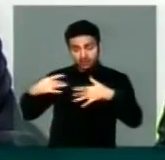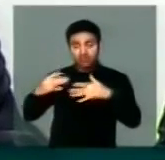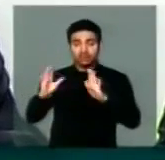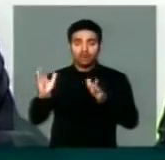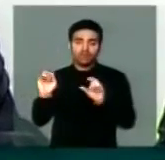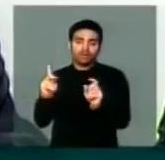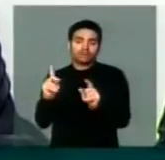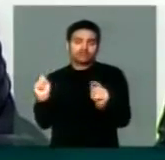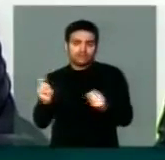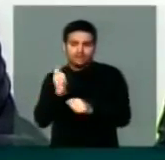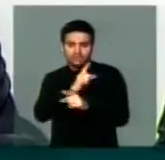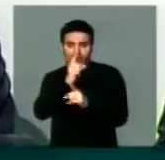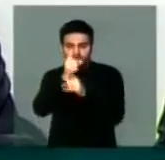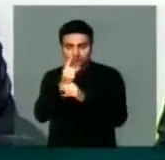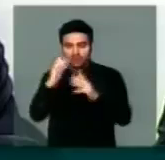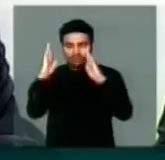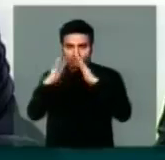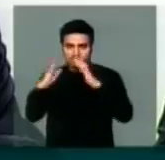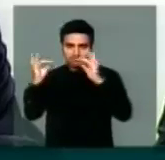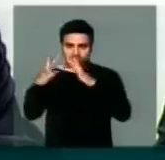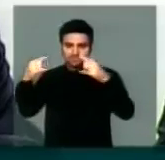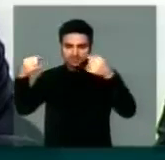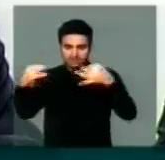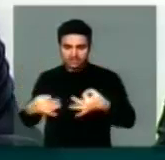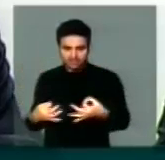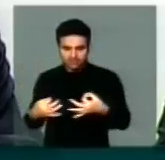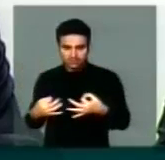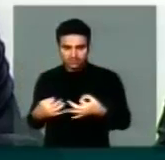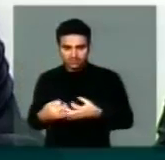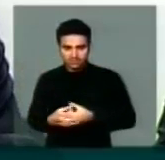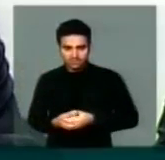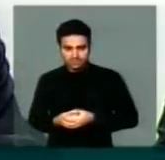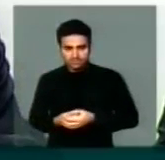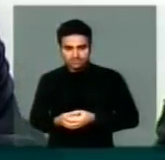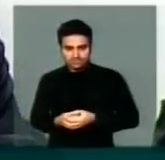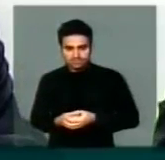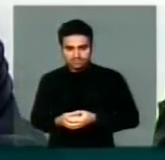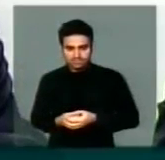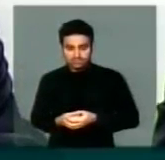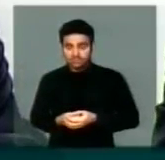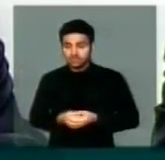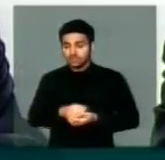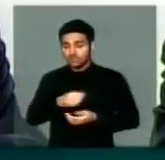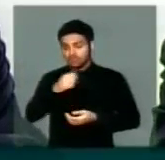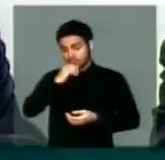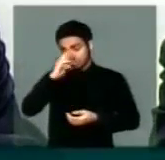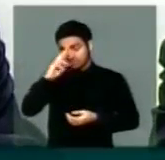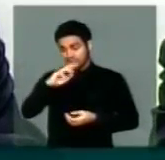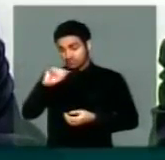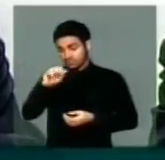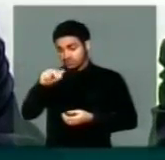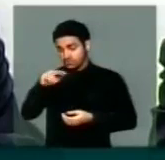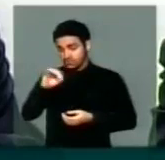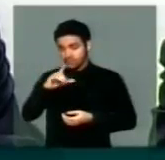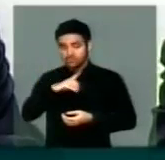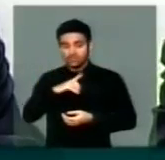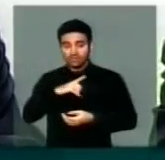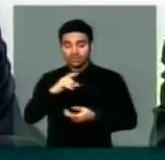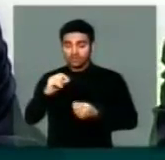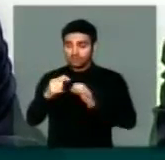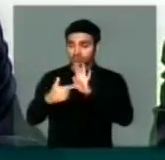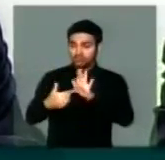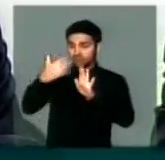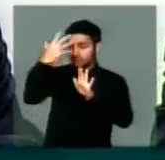possível localizar a residência mencionada. Na petição feita pelo senhor Jaime, ele deu o endereço e deu